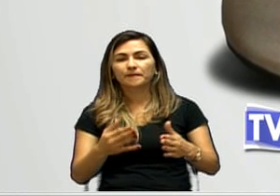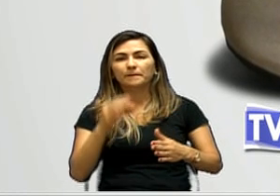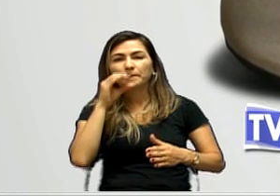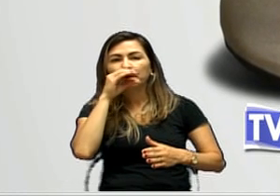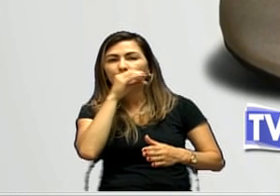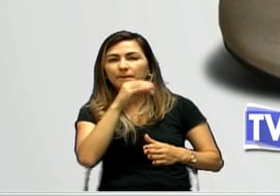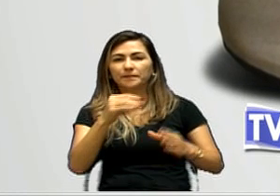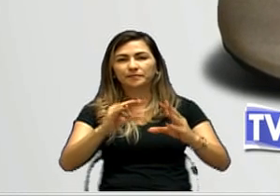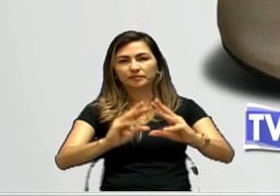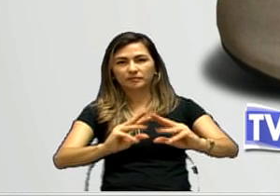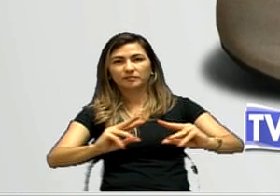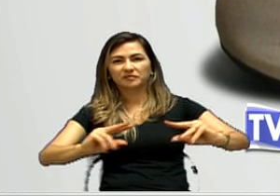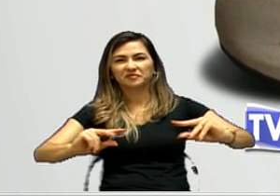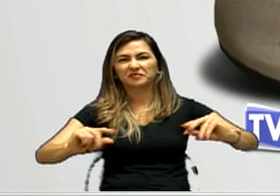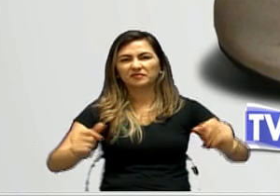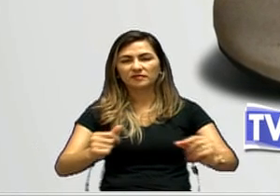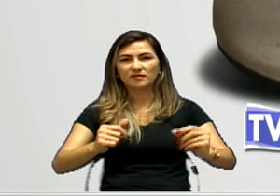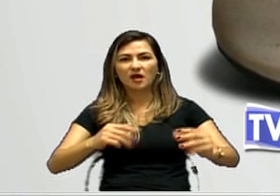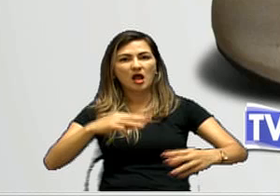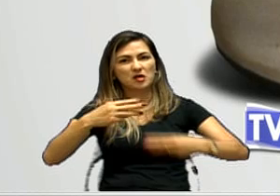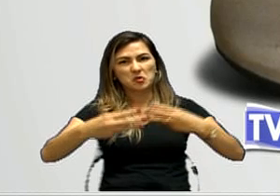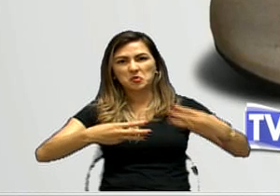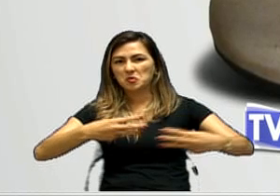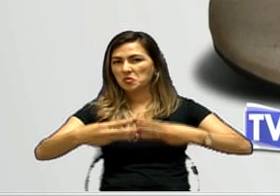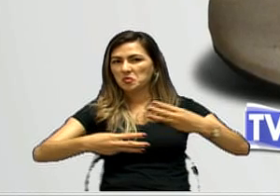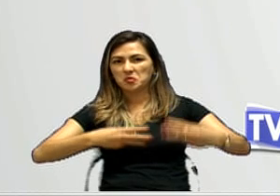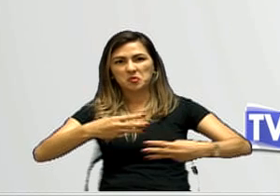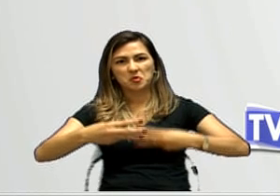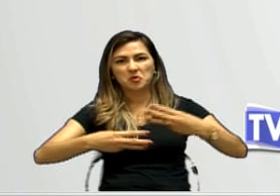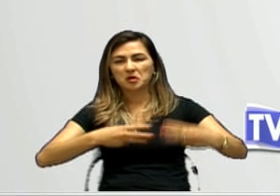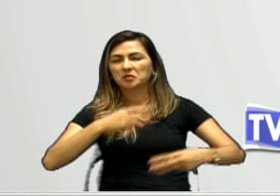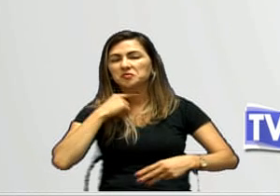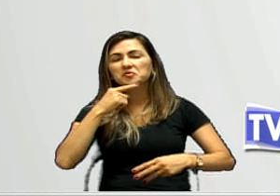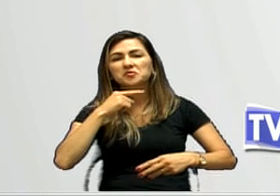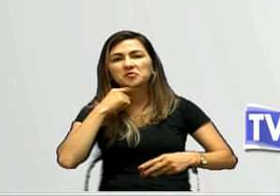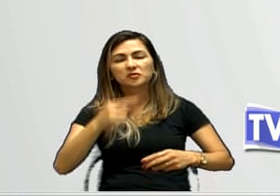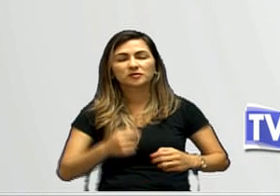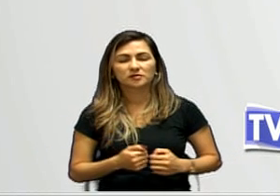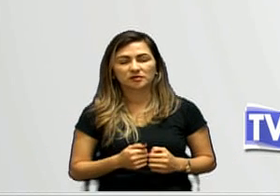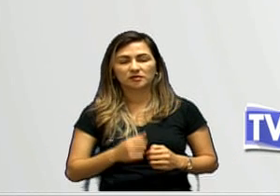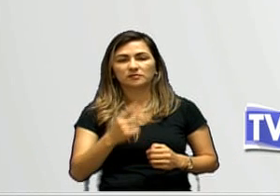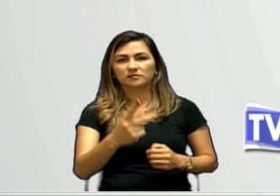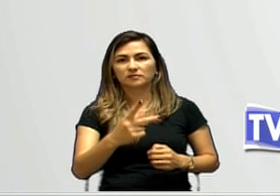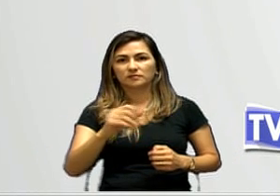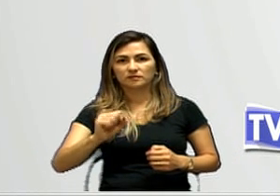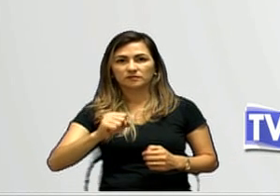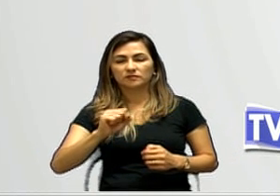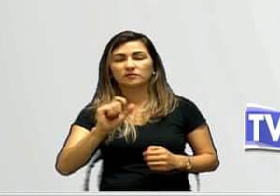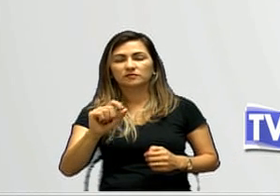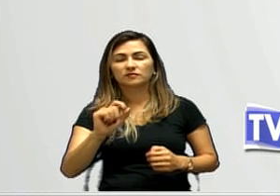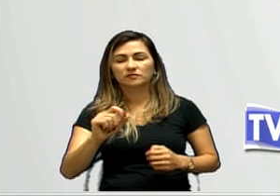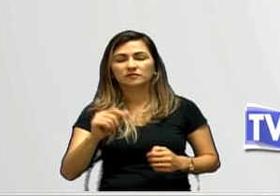geral inviabiliza a reciclagem. Exemplos de termorrígidos são PU, poliuretano. Possui